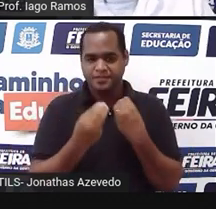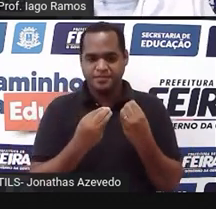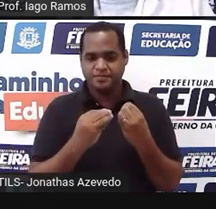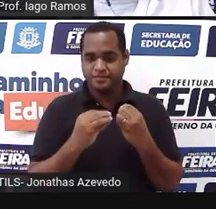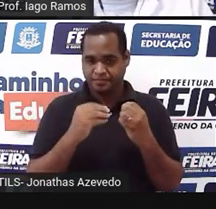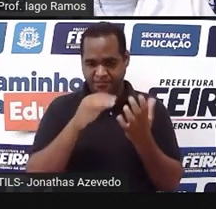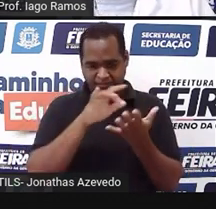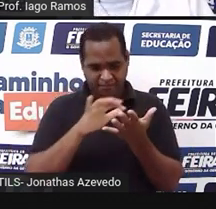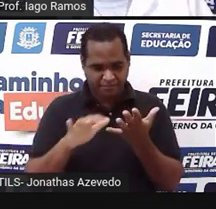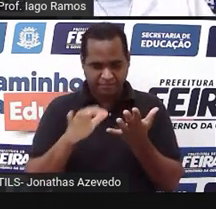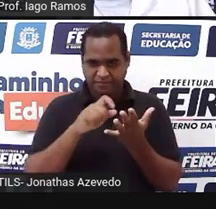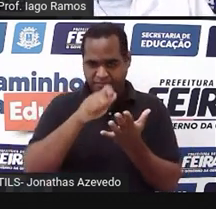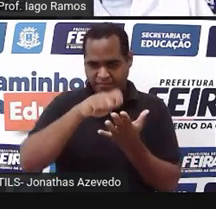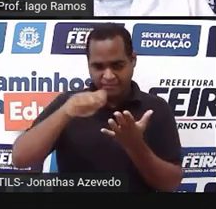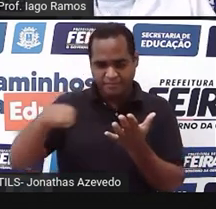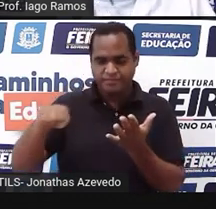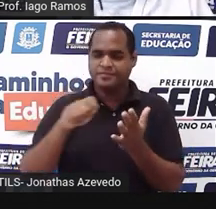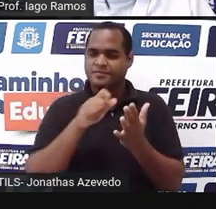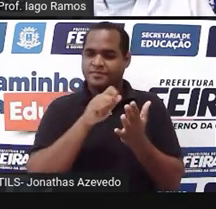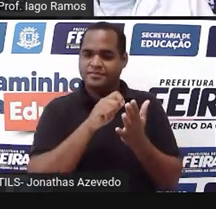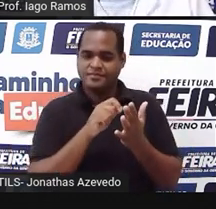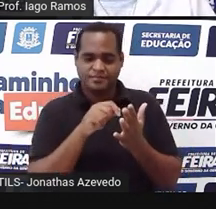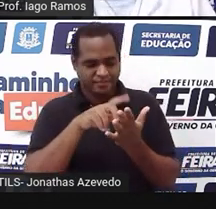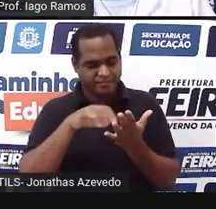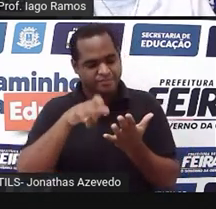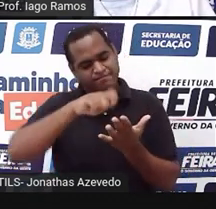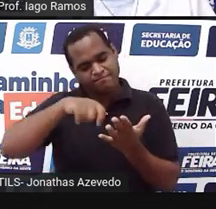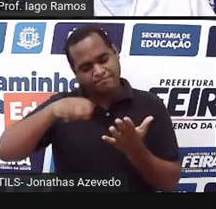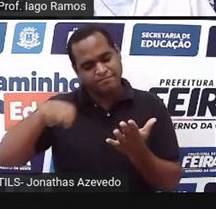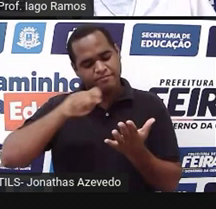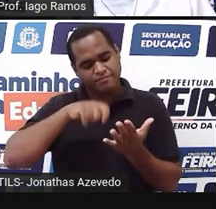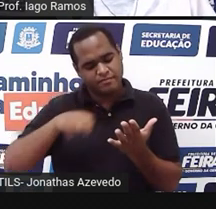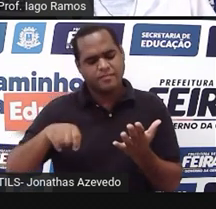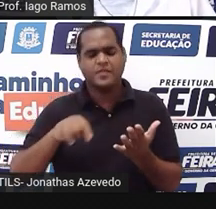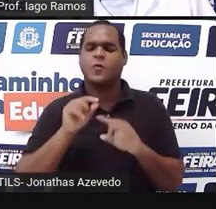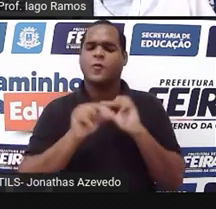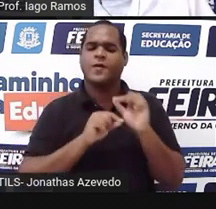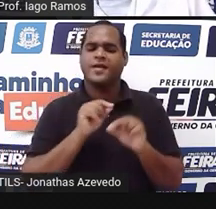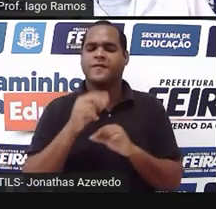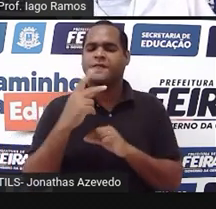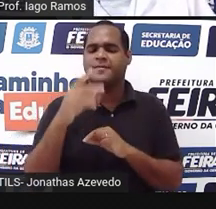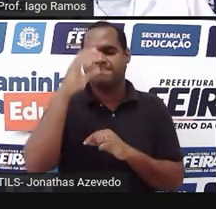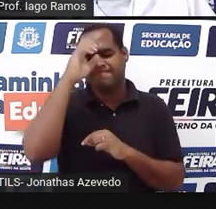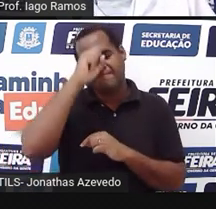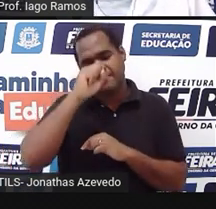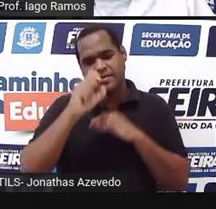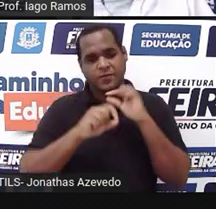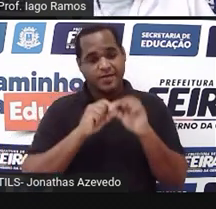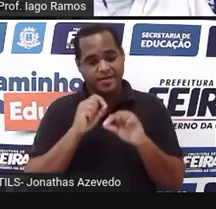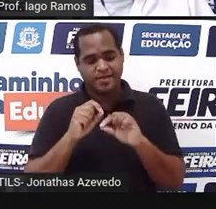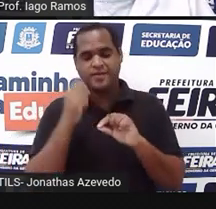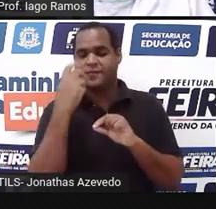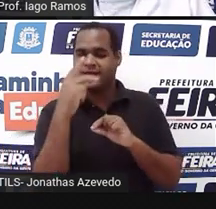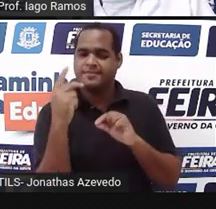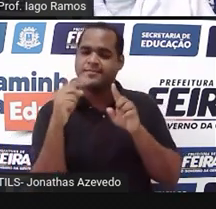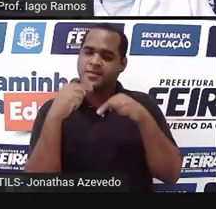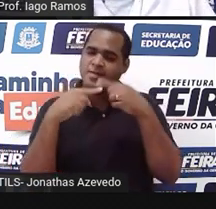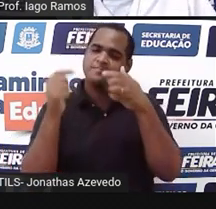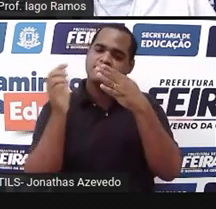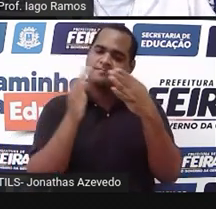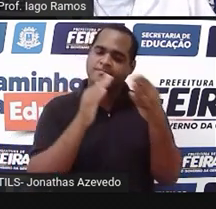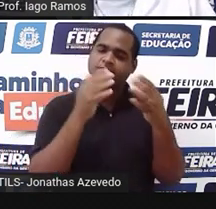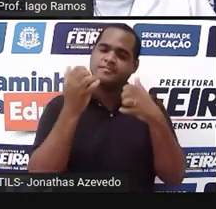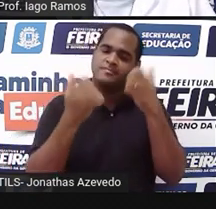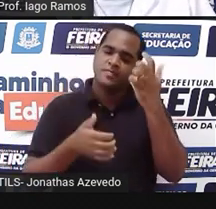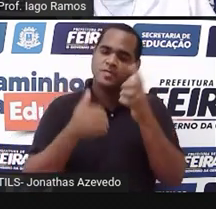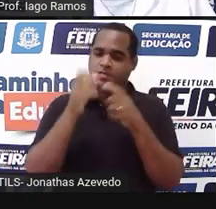pequeno comentário no seu caderno contando para você mesmo que é que você aprendeu dessa aula quando você fizer isso depois de